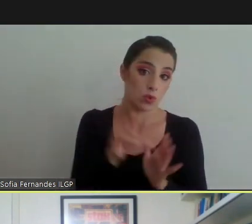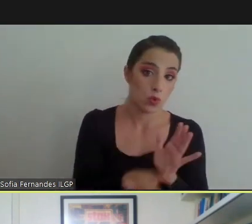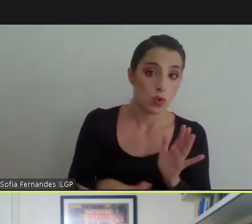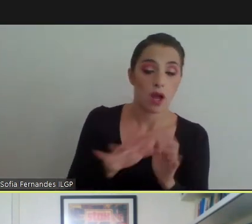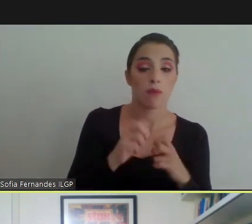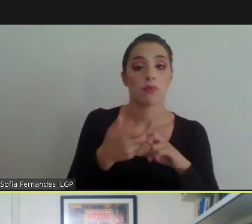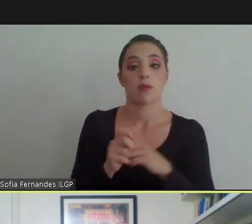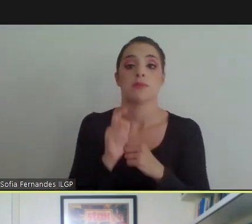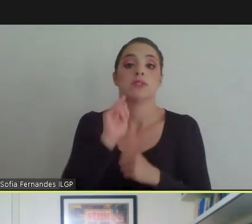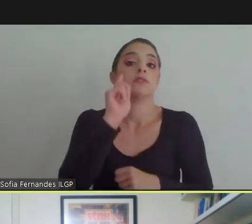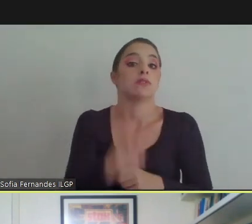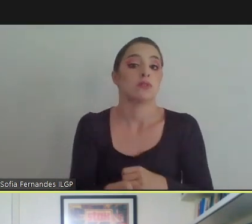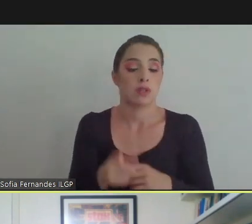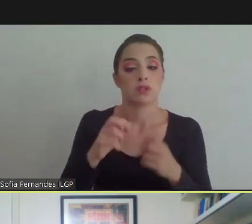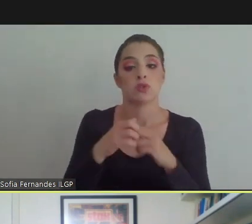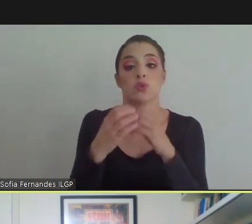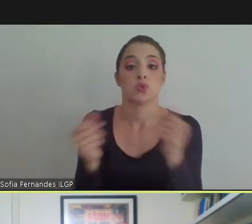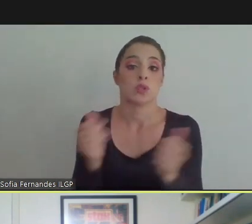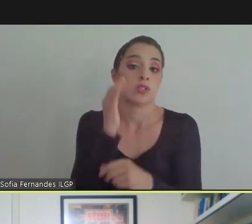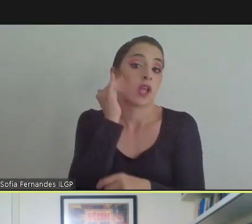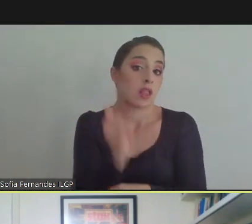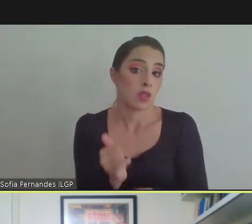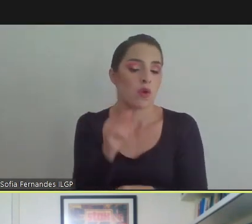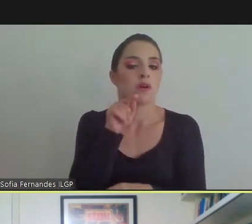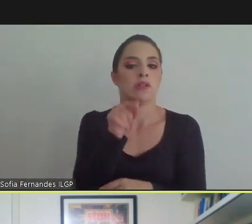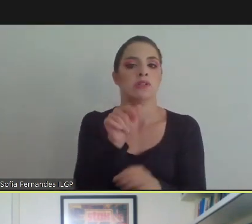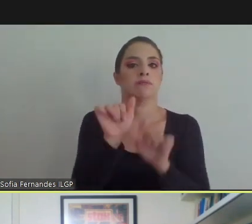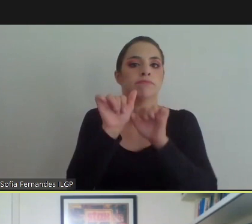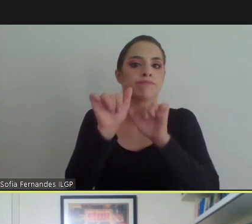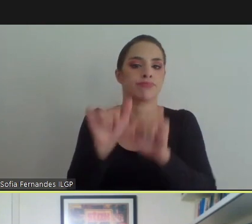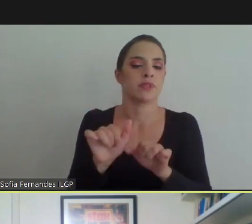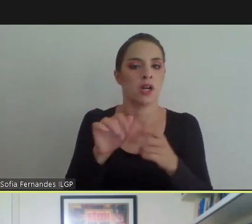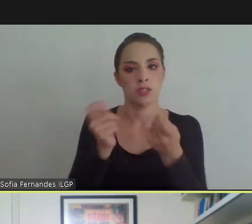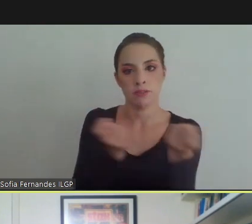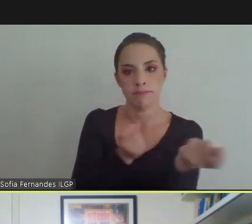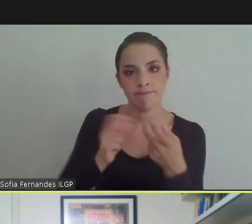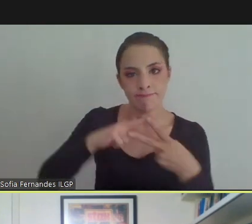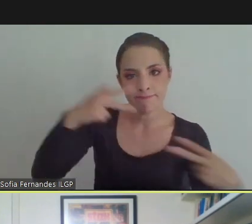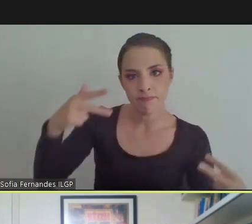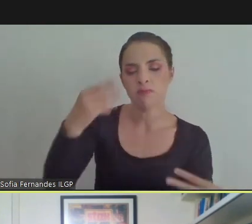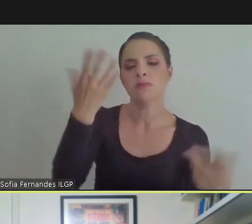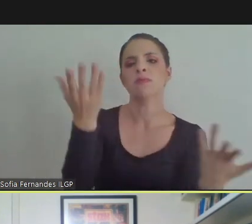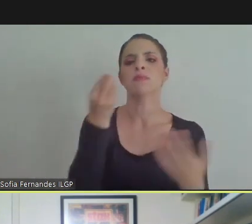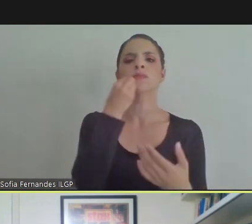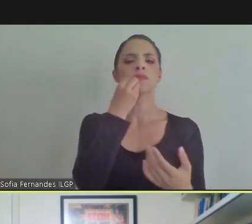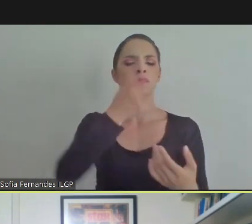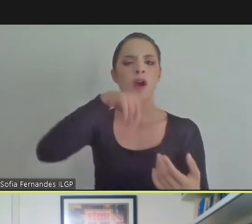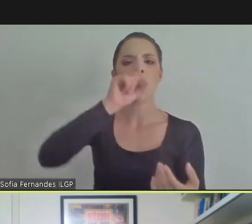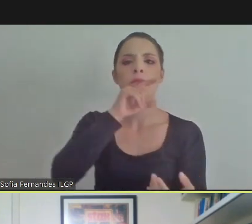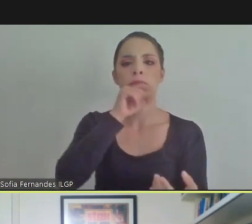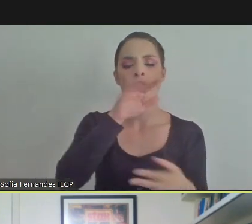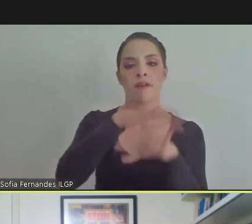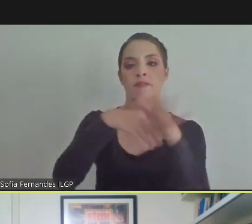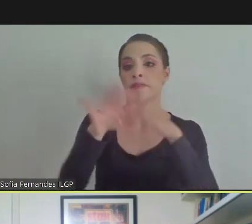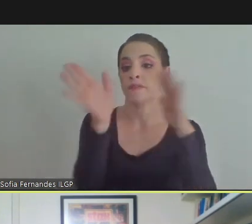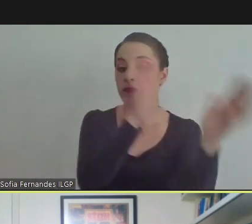diferentes soluções, os próprios gestores municipais. Então, como fazer para que essa jornada de inovação fosse uma jornada